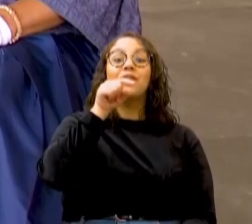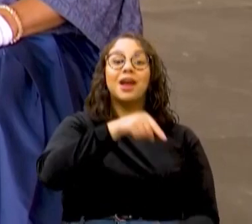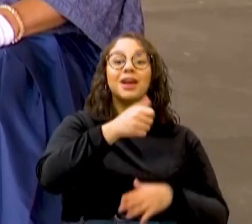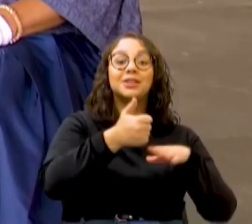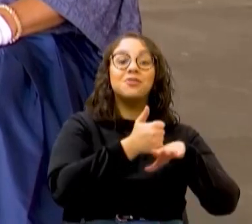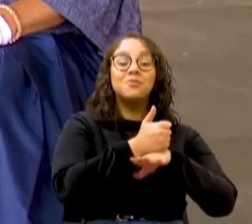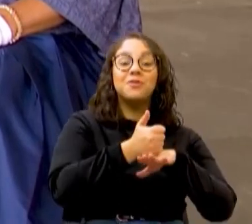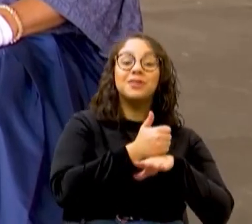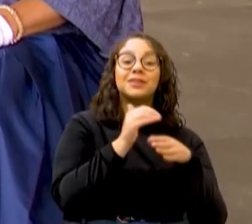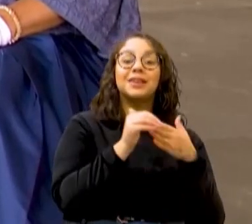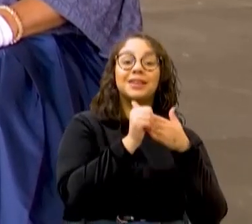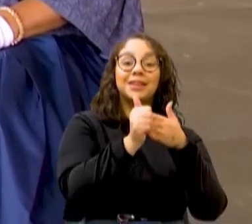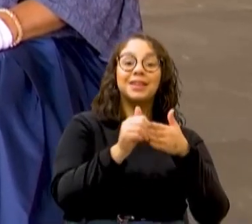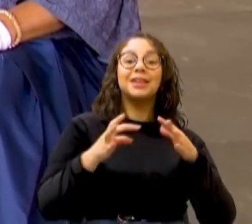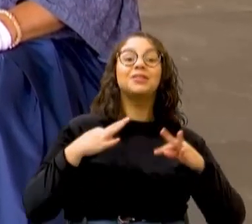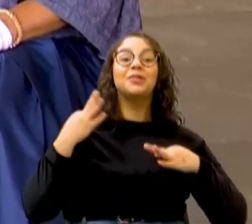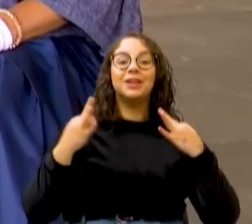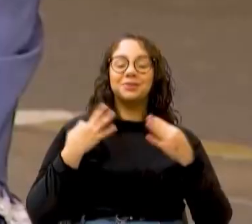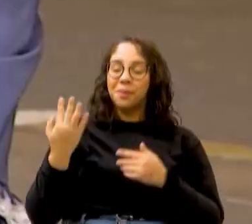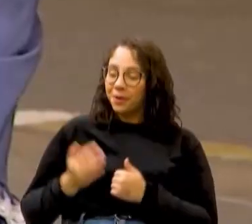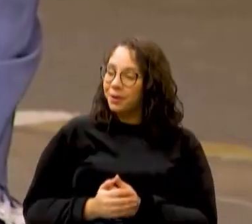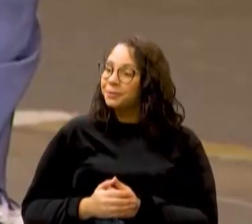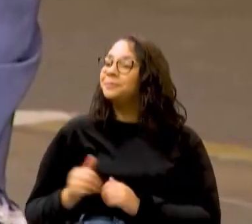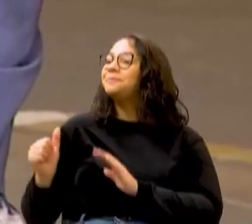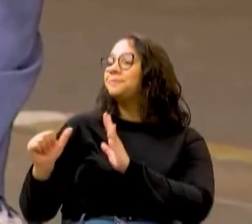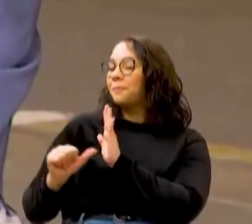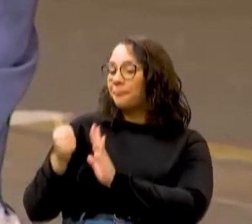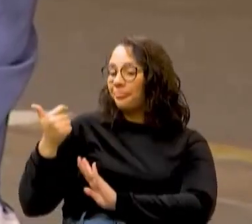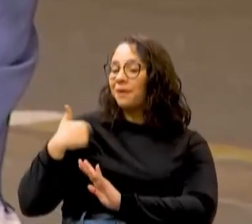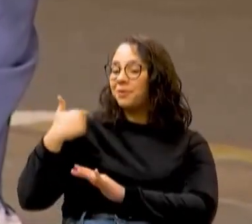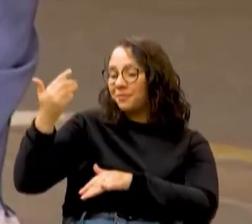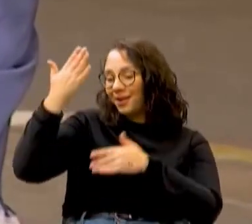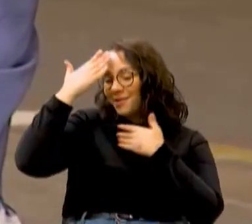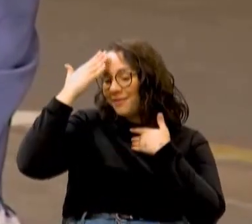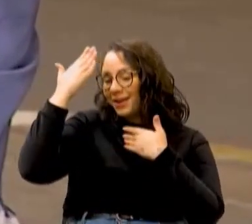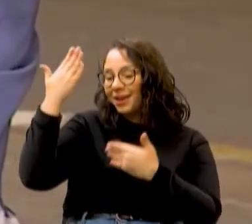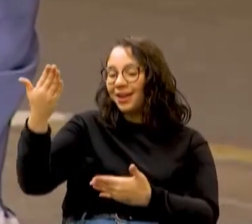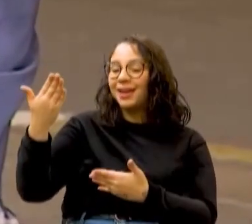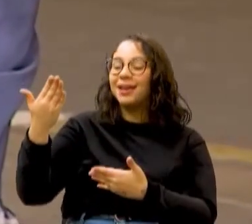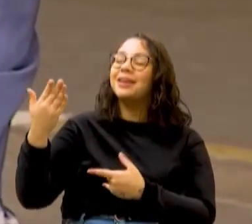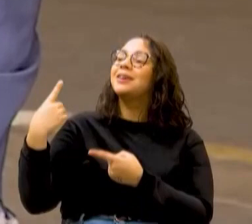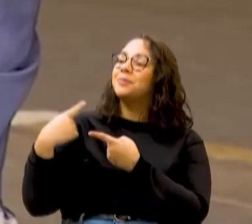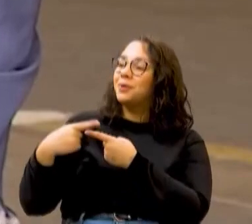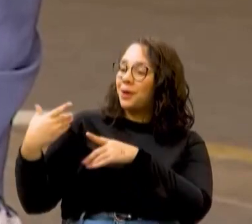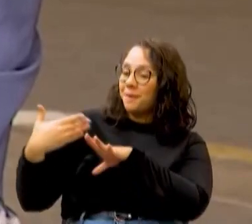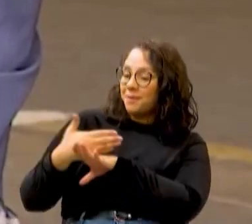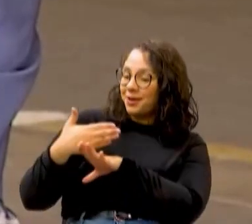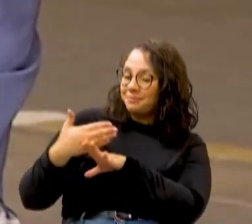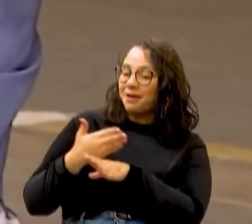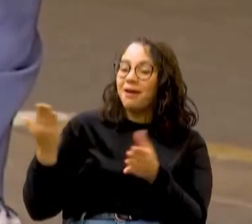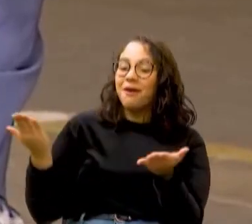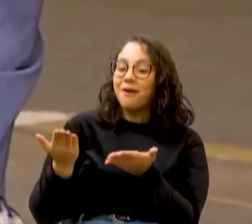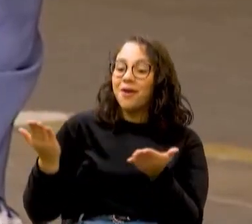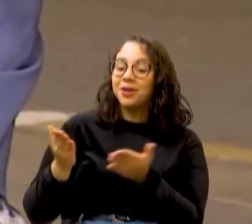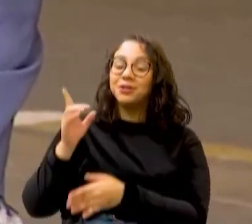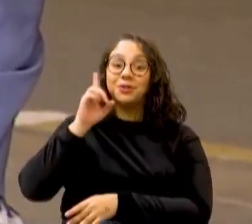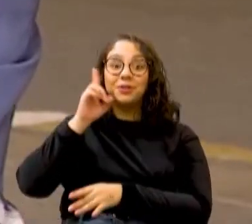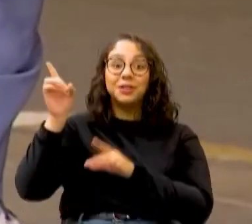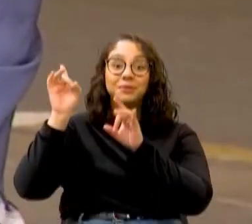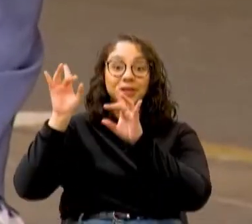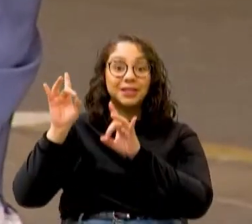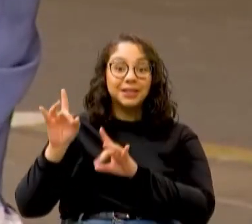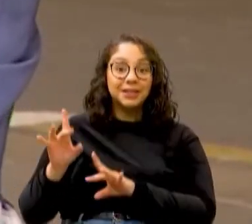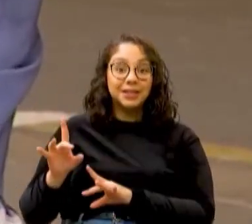essa profissão de guia de turismo primeiramente meu muito obrigada por essa participação hoje